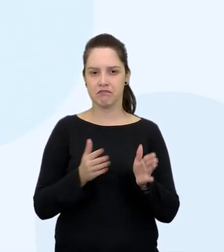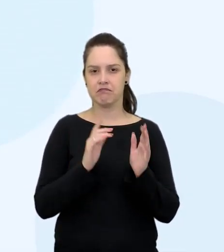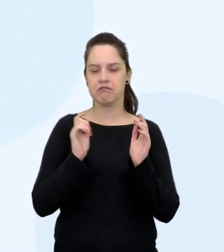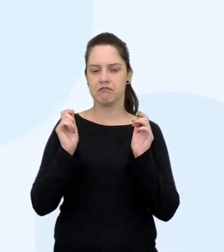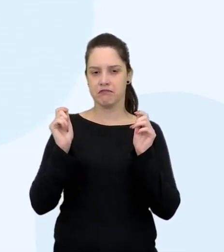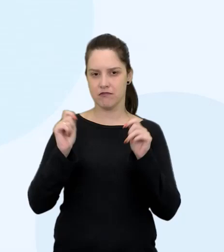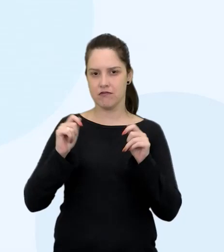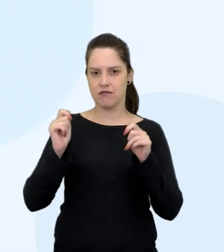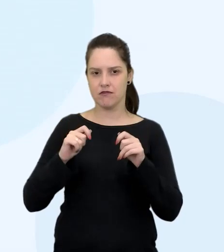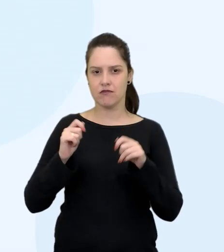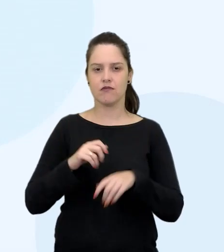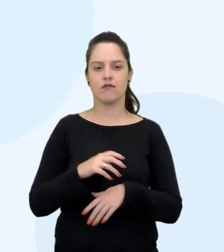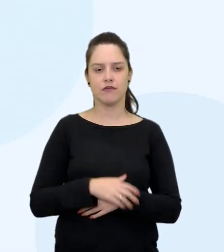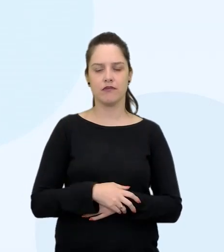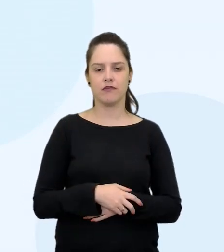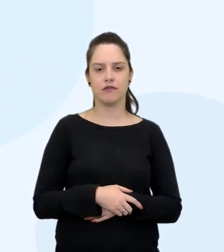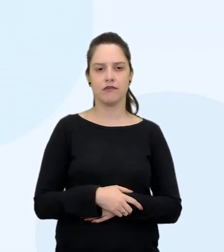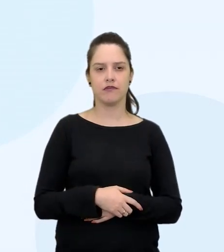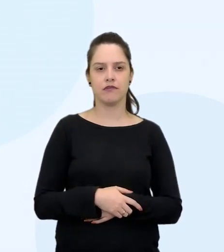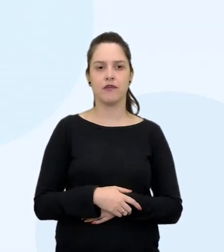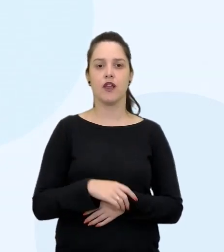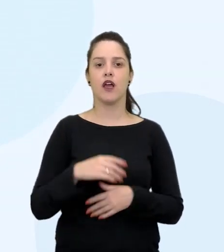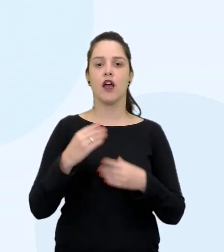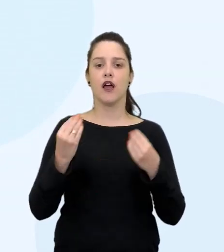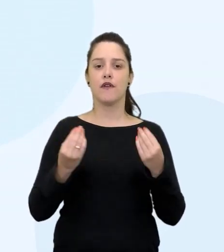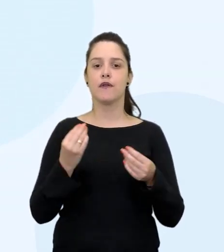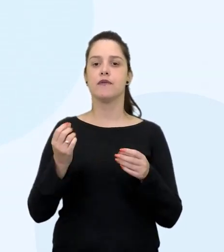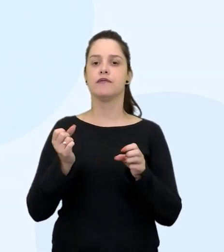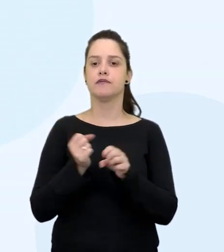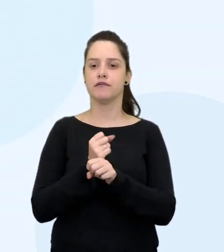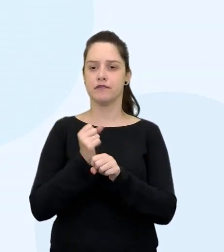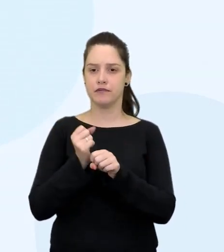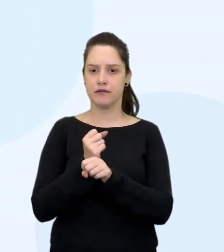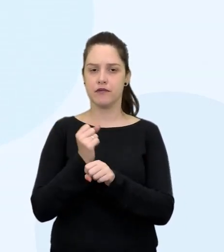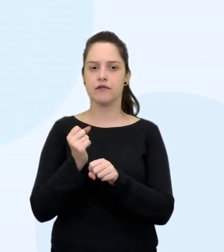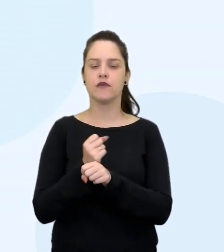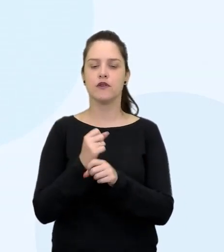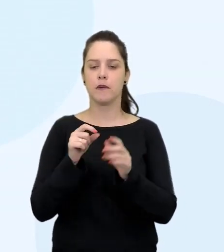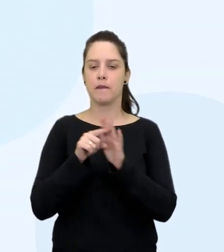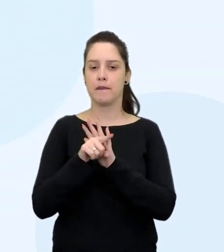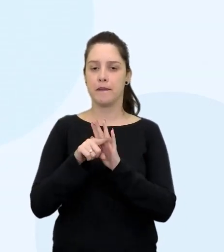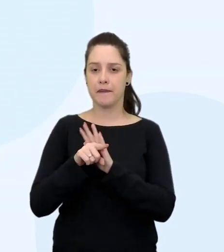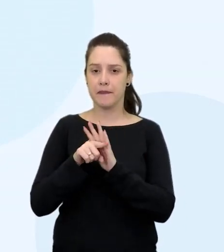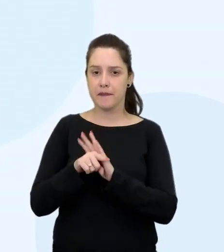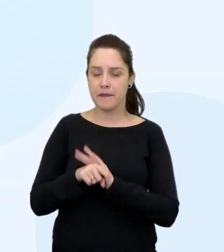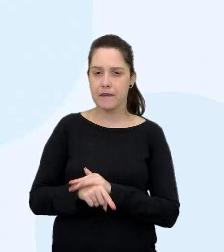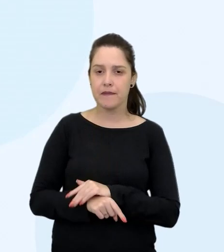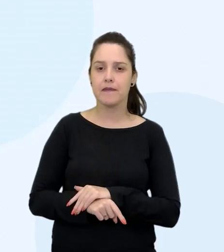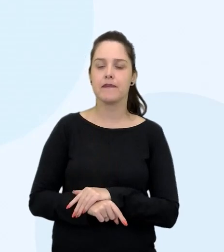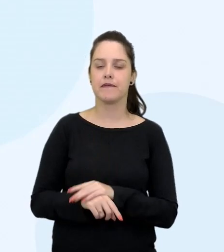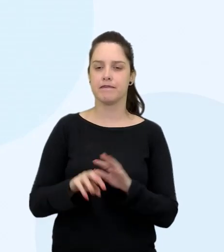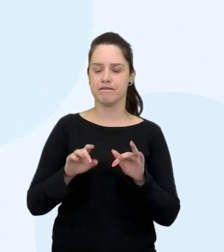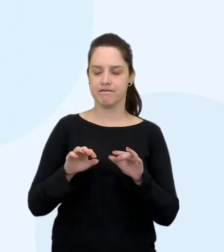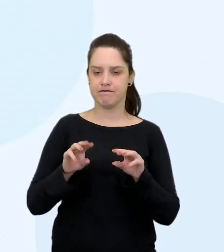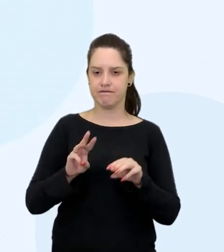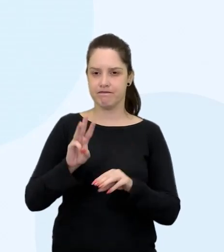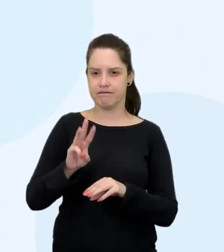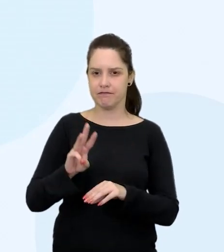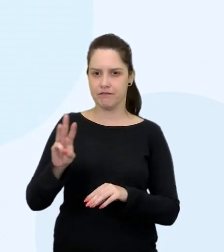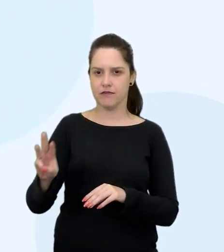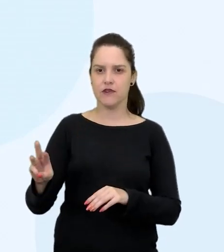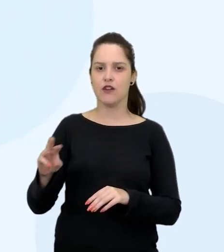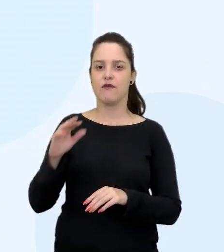nesta aula, o glossário, né? E aí eu comecei a pesquisar, né, sobre o glossário, e aí vocês vão construir um glossário de termos de